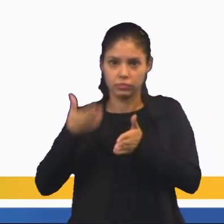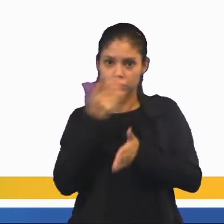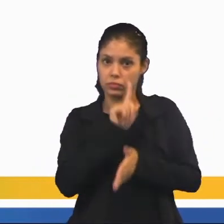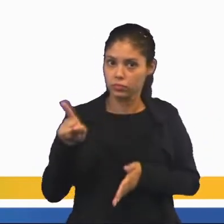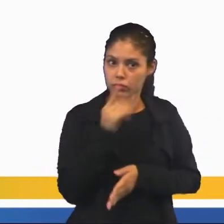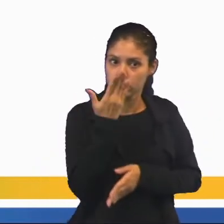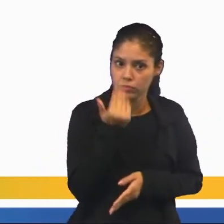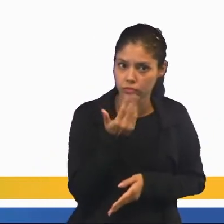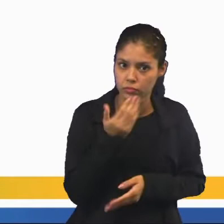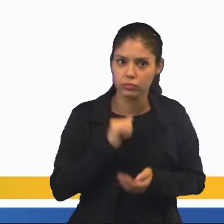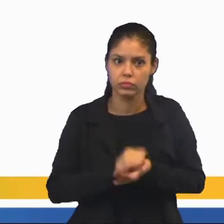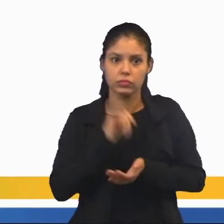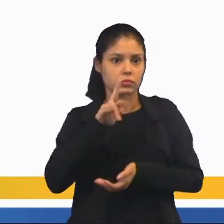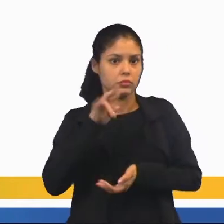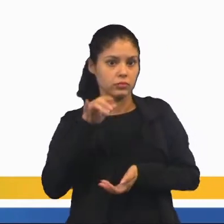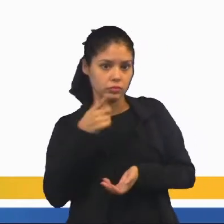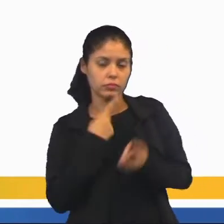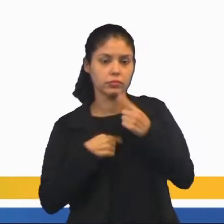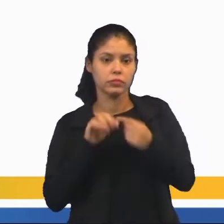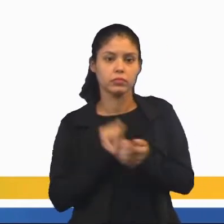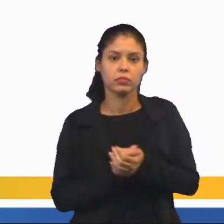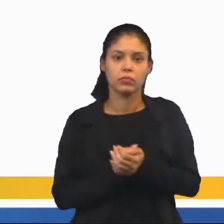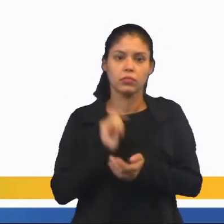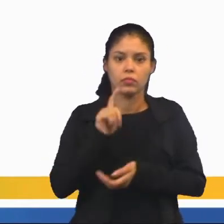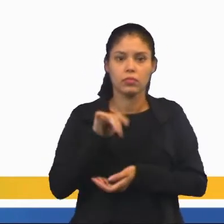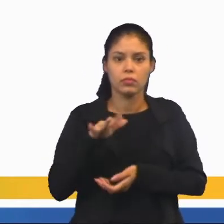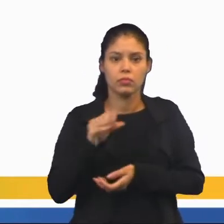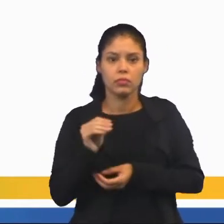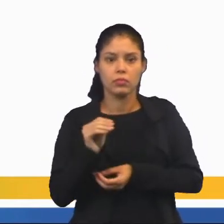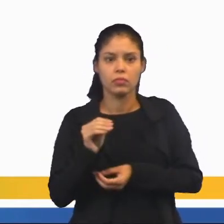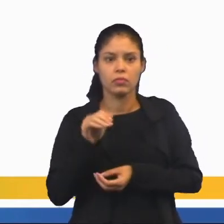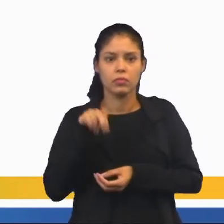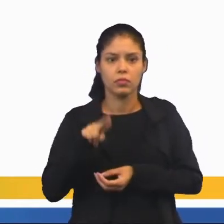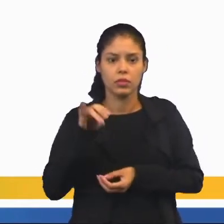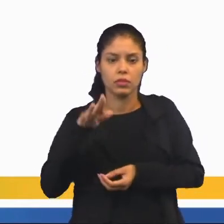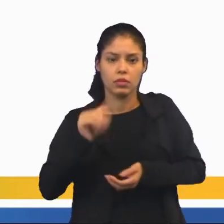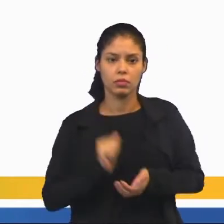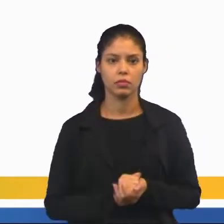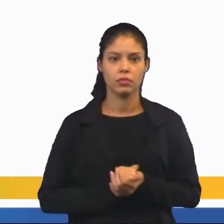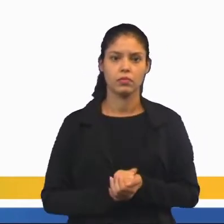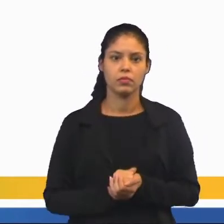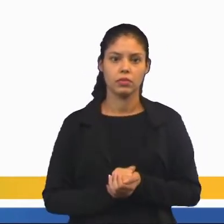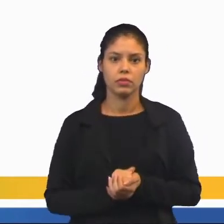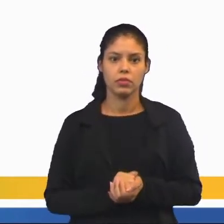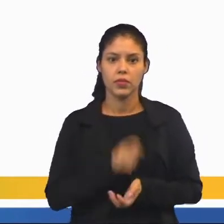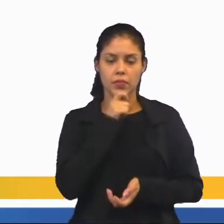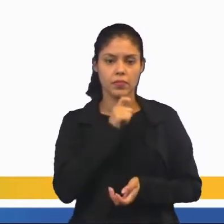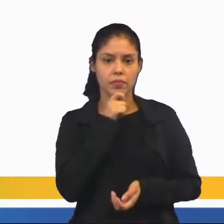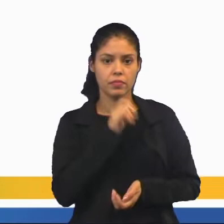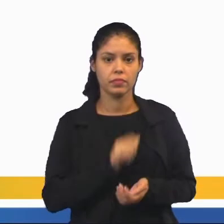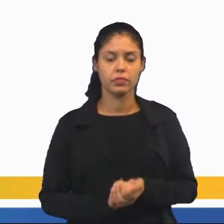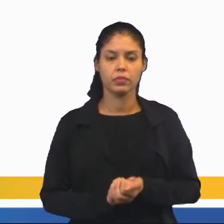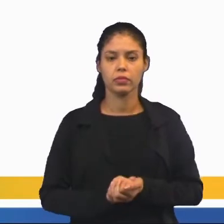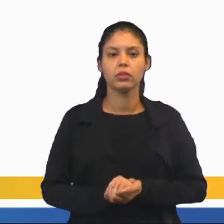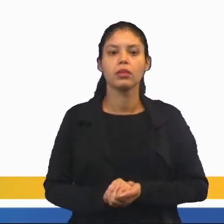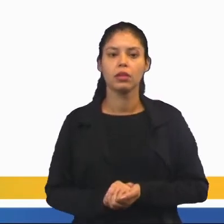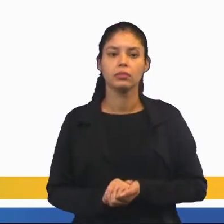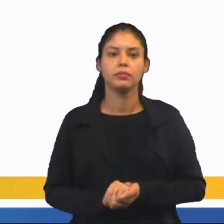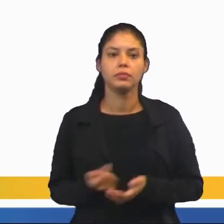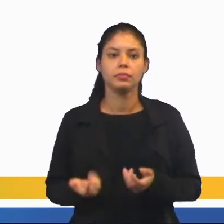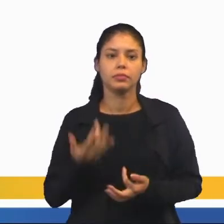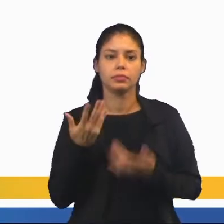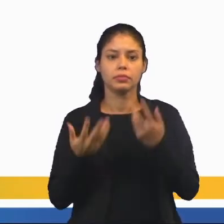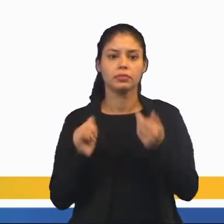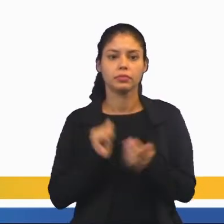partes não comestíveis e indesejáveis, a moldagem e secagem, a refrigeração ou congelamento e